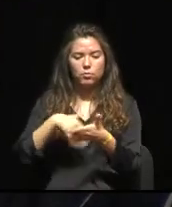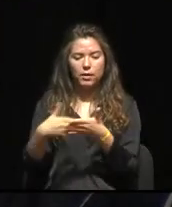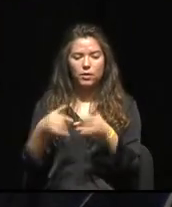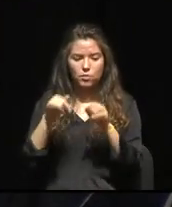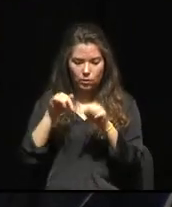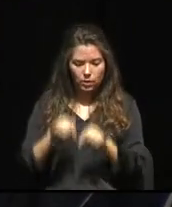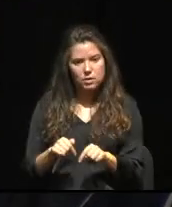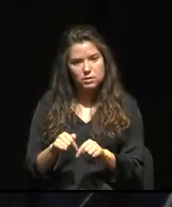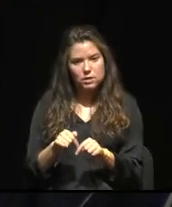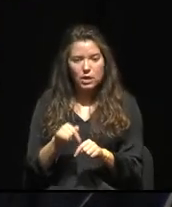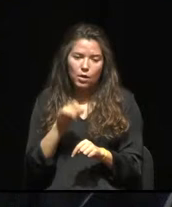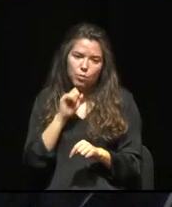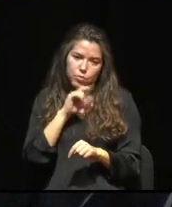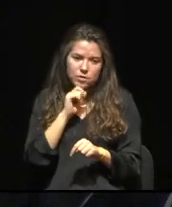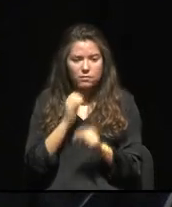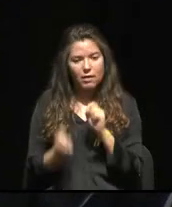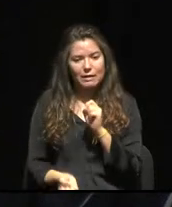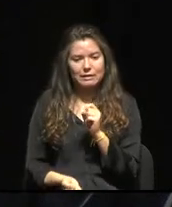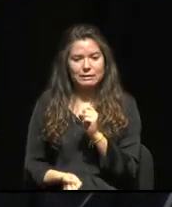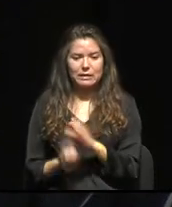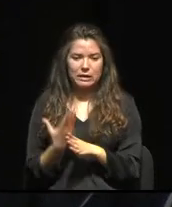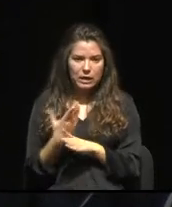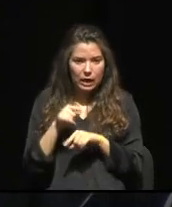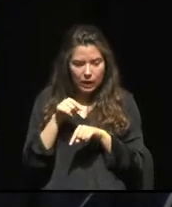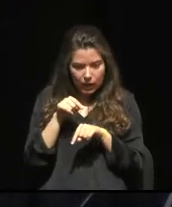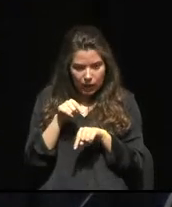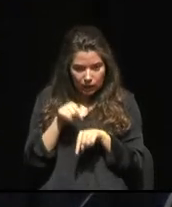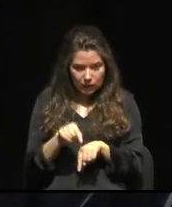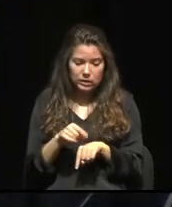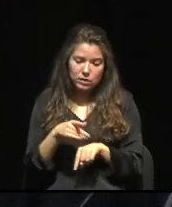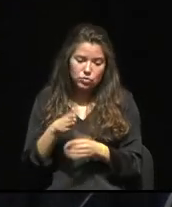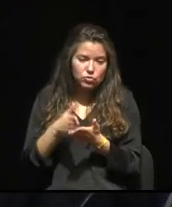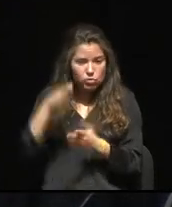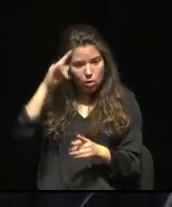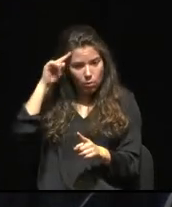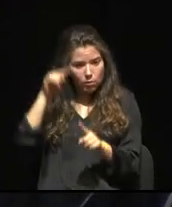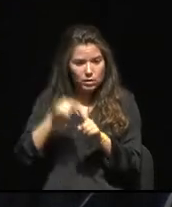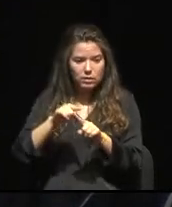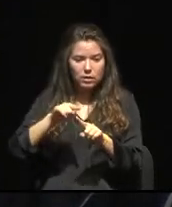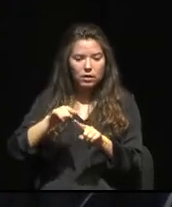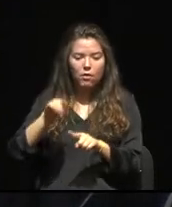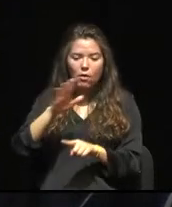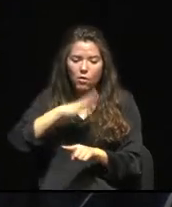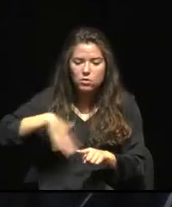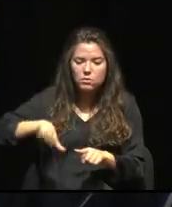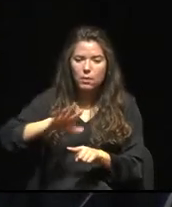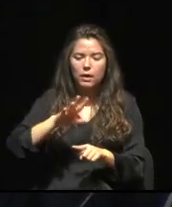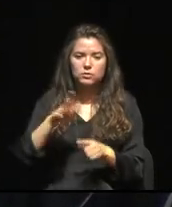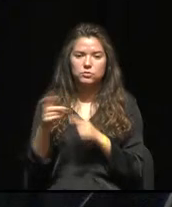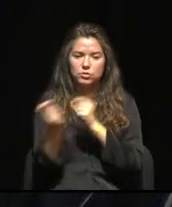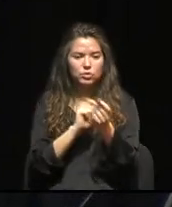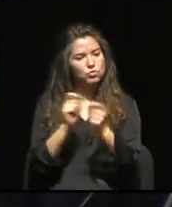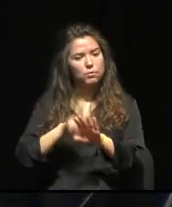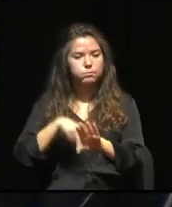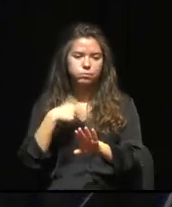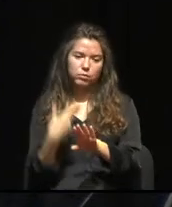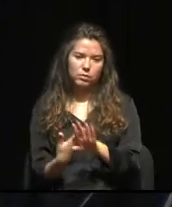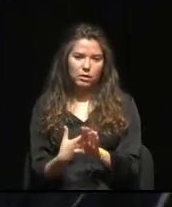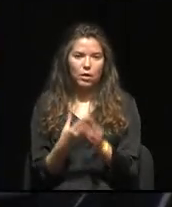criação da comissão eventual tal como era sugerido e que apenas serviria para multiplicar espaços de discussão já existentes